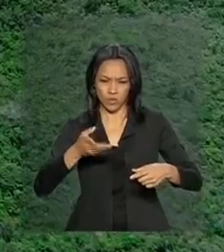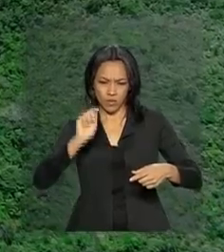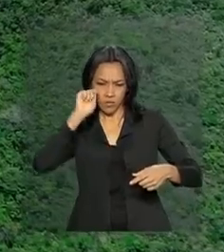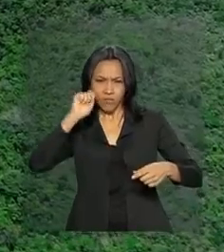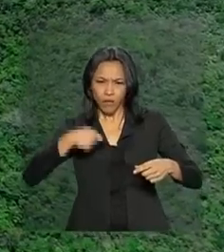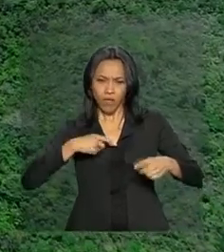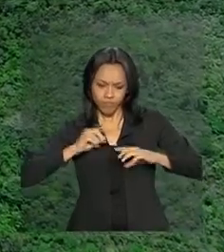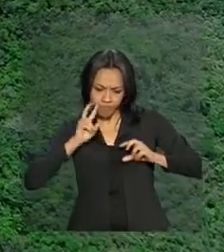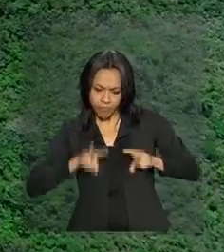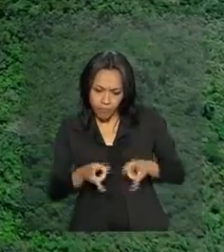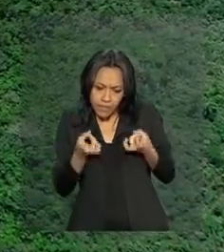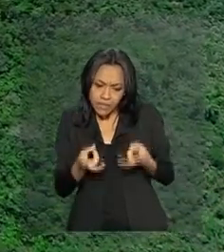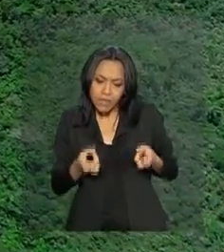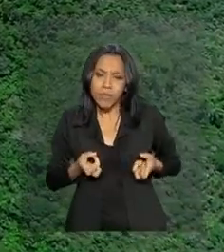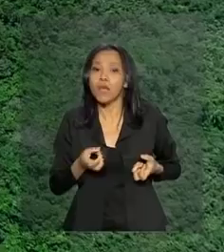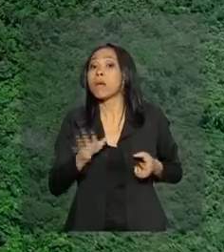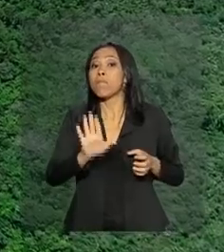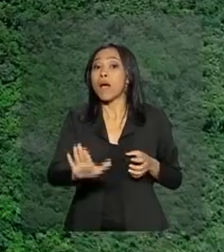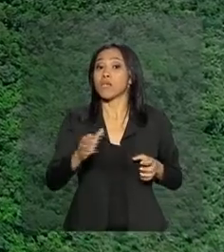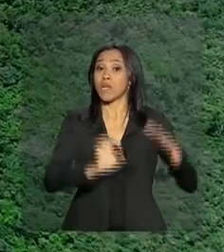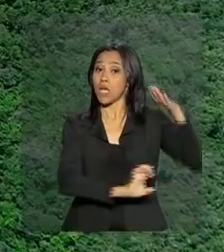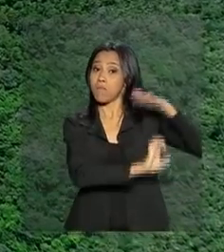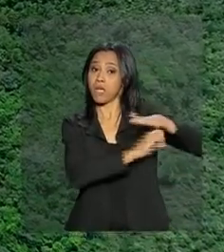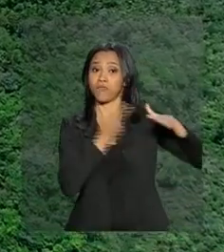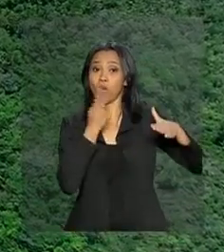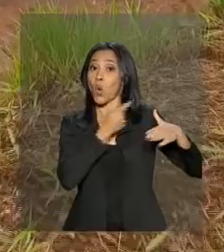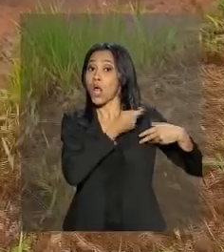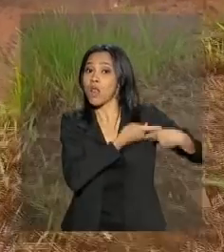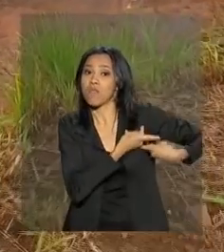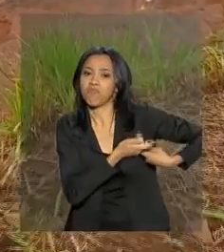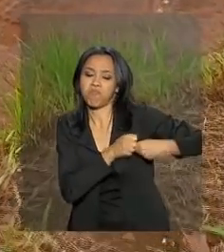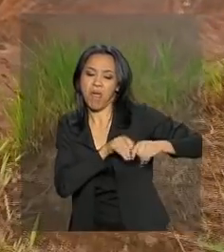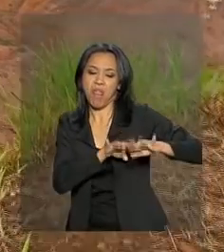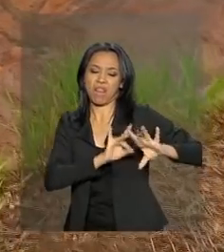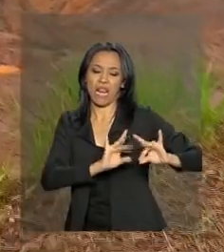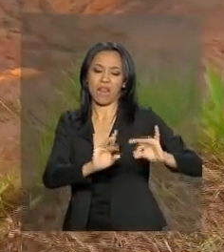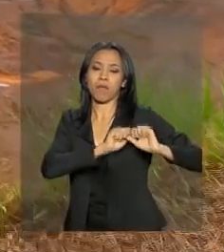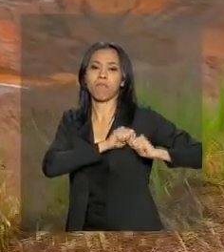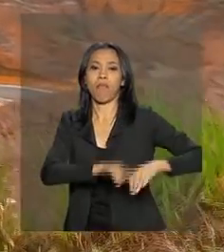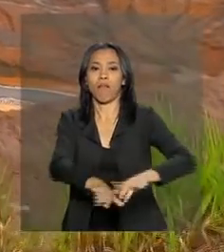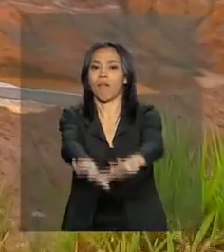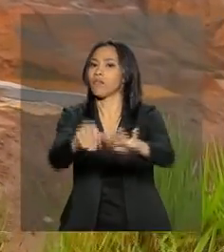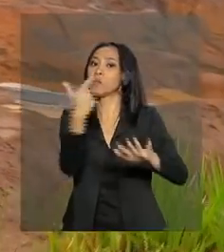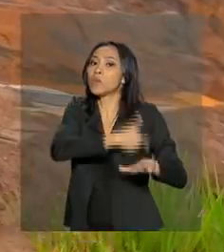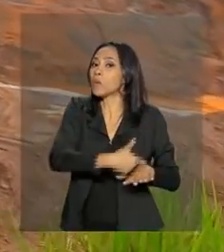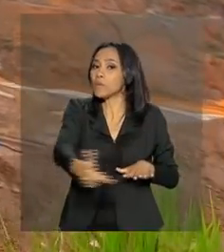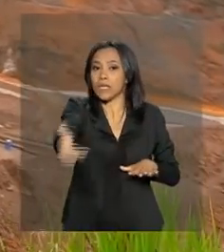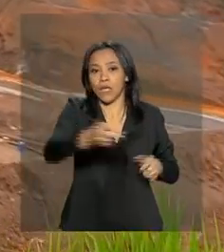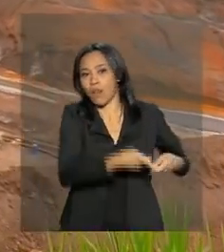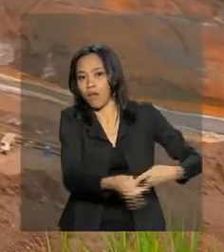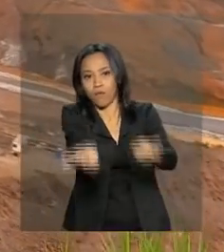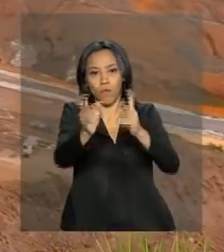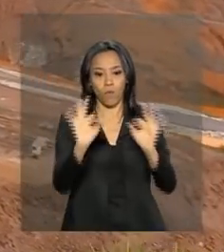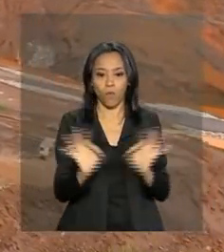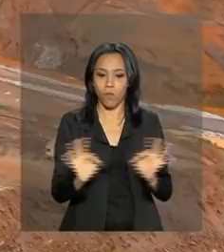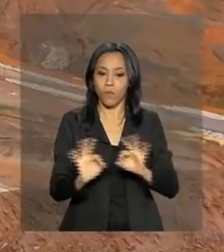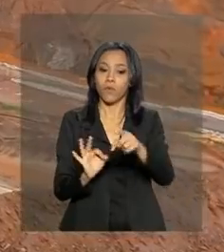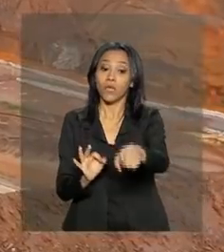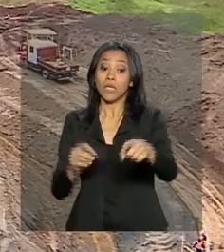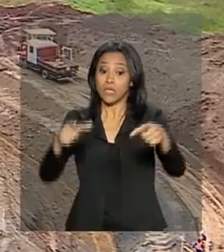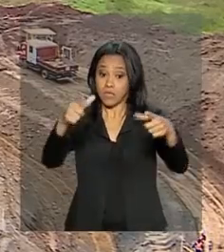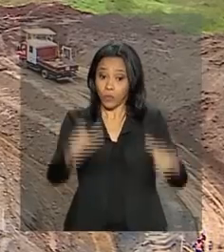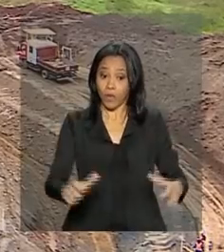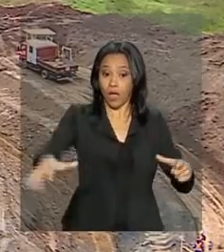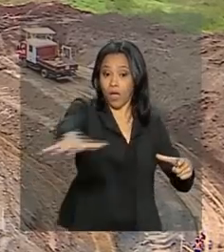A Samarco afirma que não há mais lançamento de rejeitos para o rio. Obras foram feitas no complexo de Germano, onde ficava a barragem